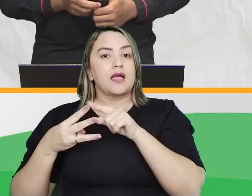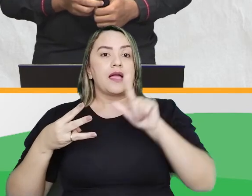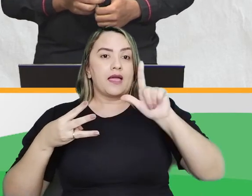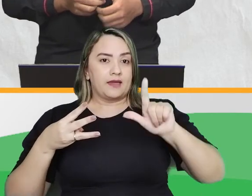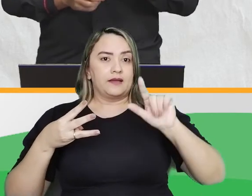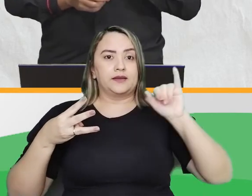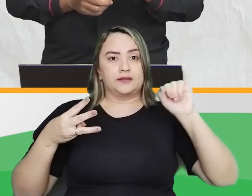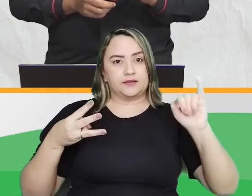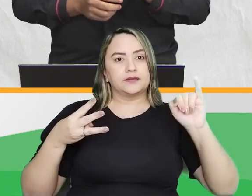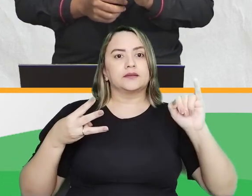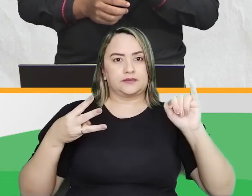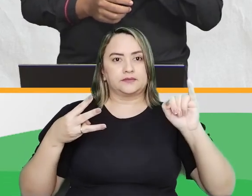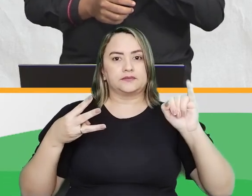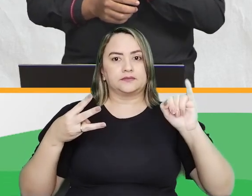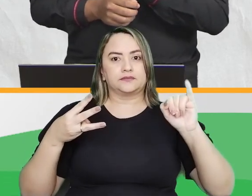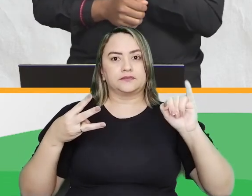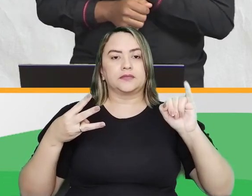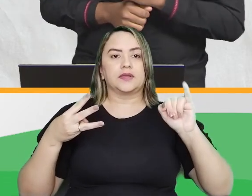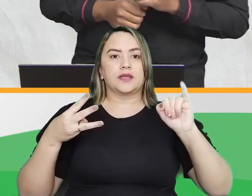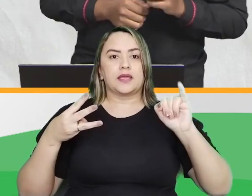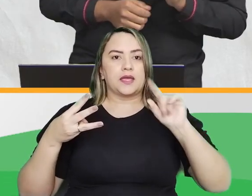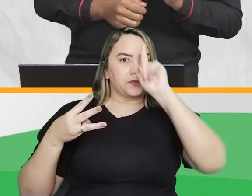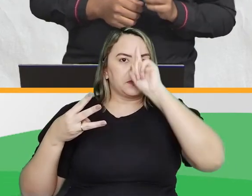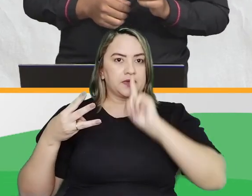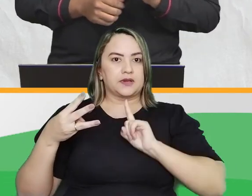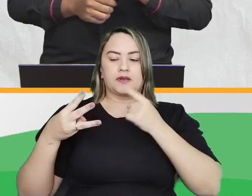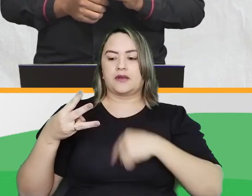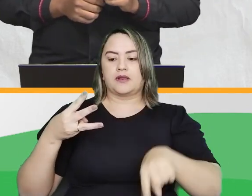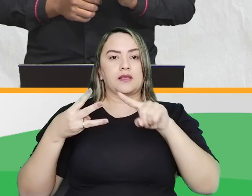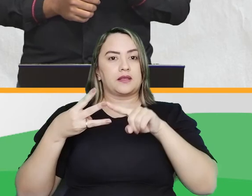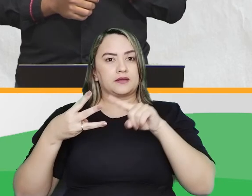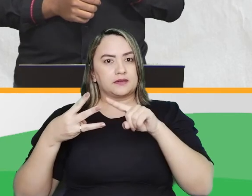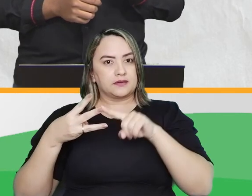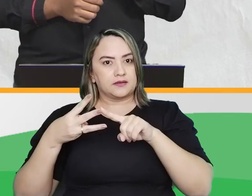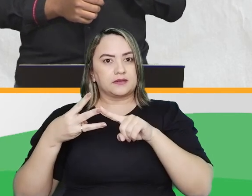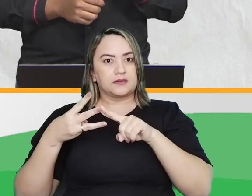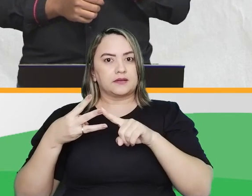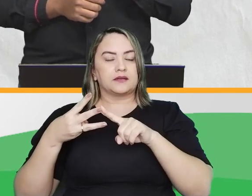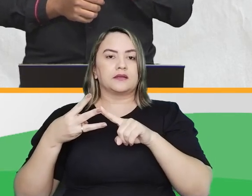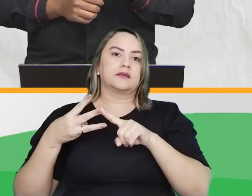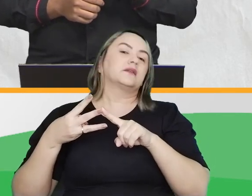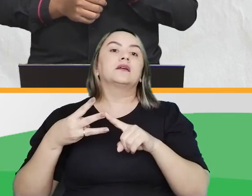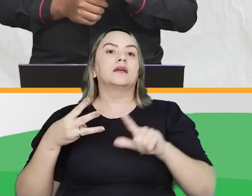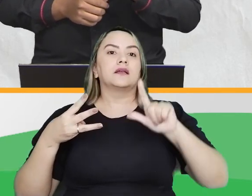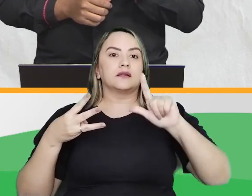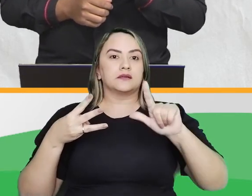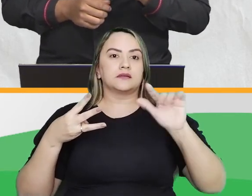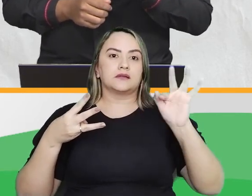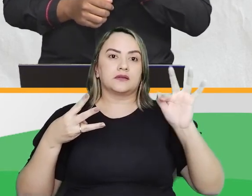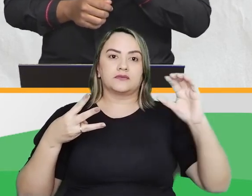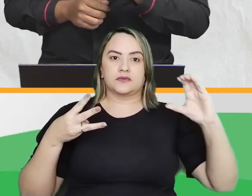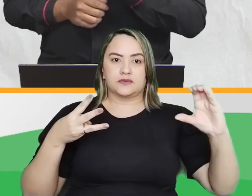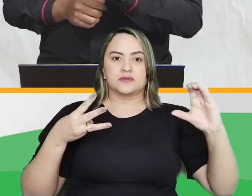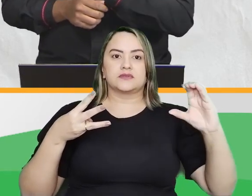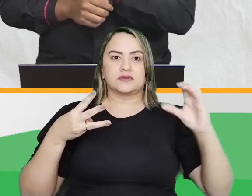lâmpadas incandescentes, que ele está chamando na questão de LI, as fluorescentes compactas, que ele está chamando LFC,